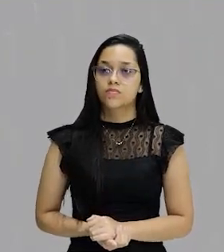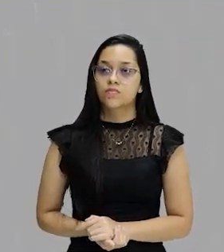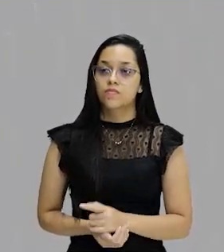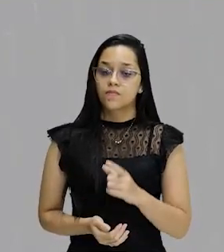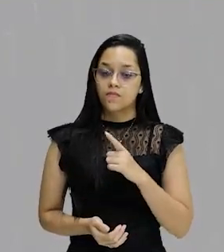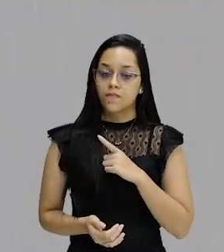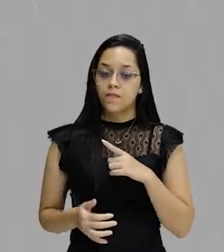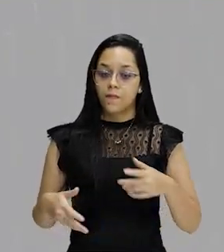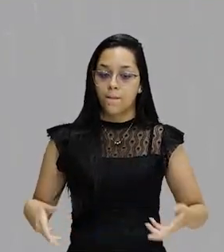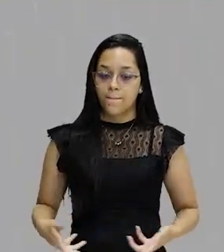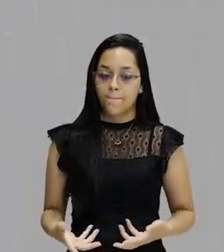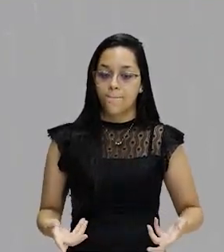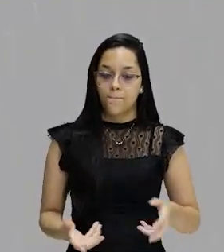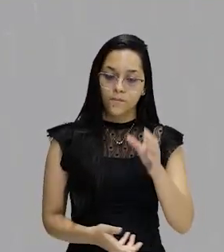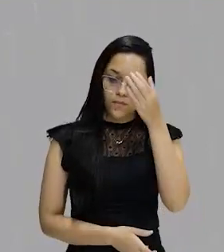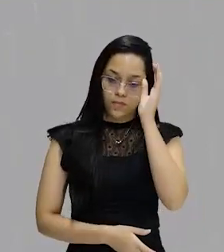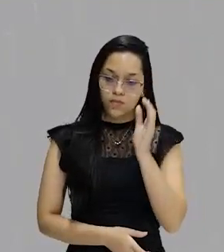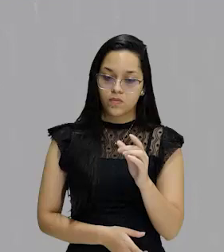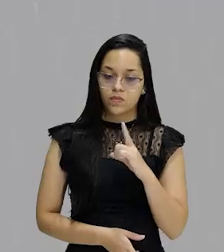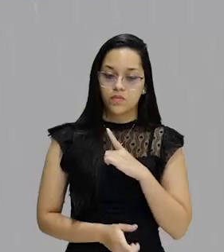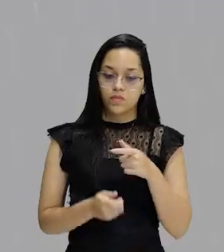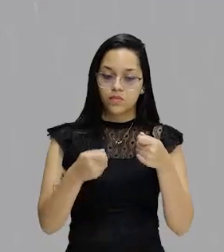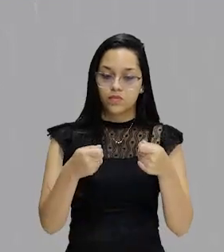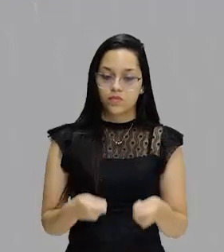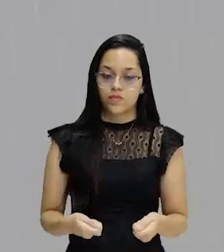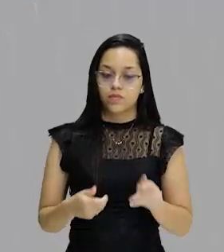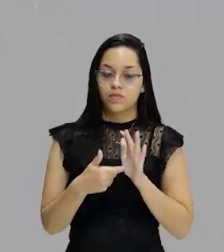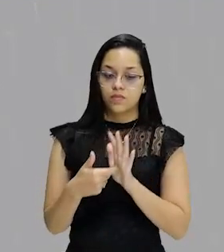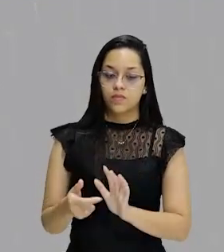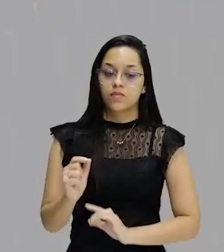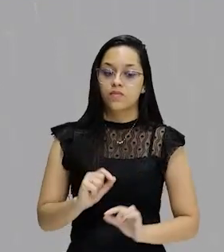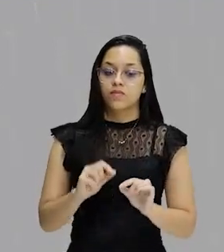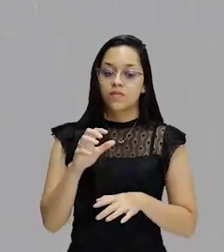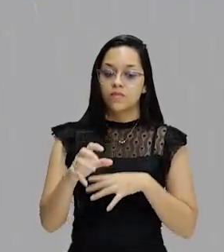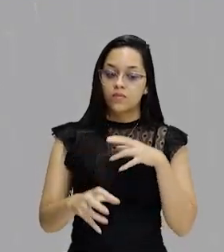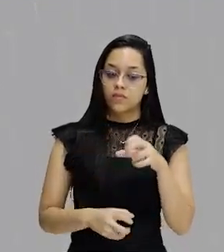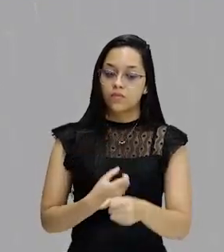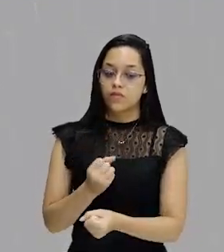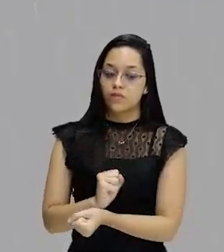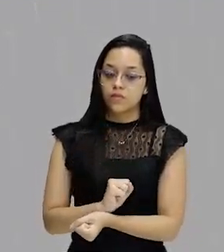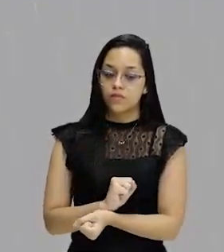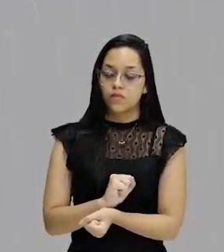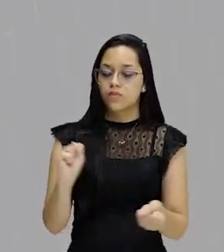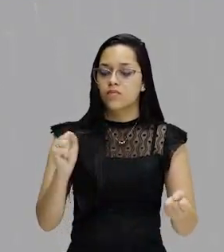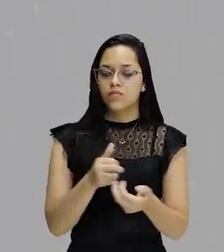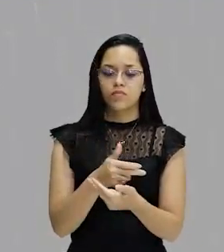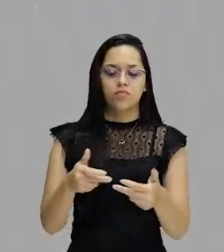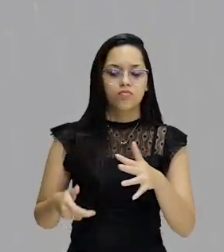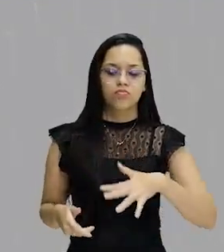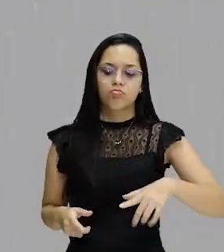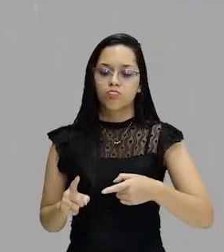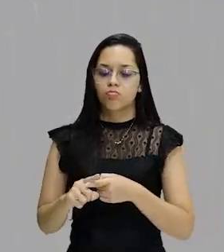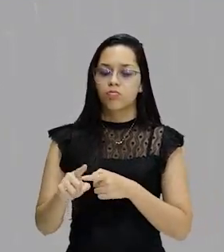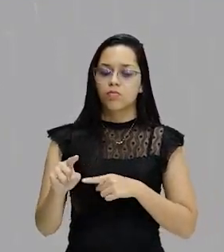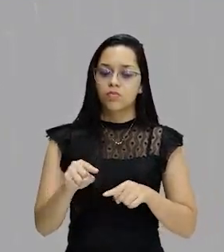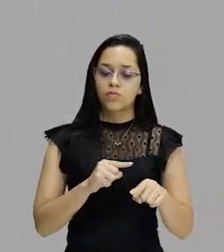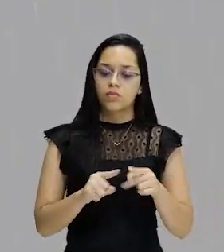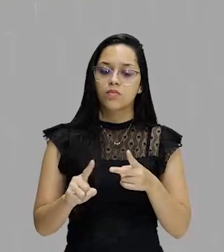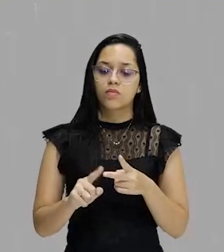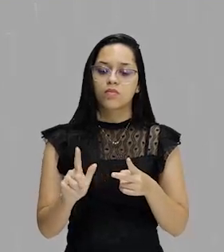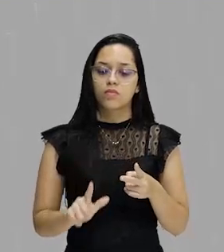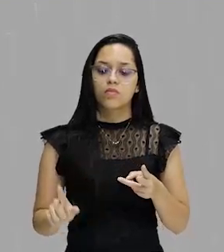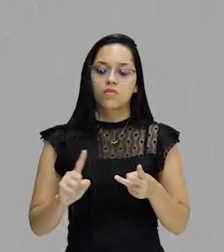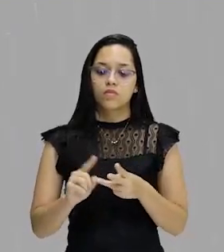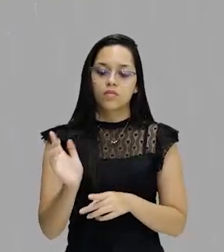Essas manifestações culturais de resistência mostram a busca da liberdade em diversos âmbitos, na música, na literatura,